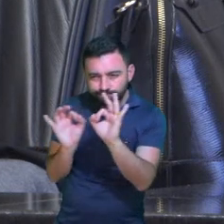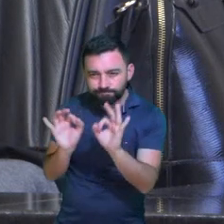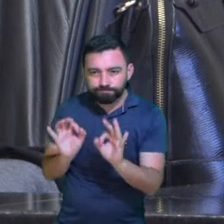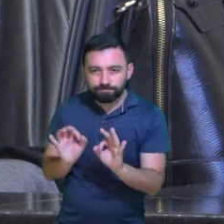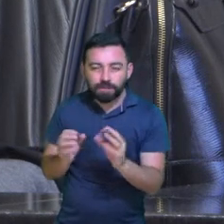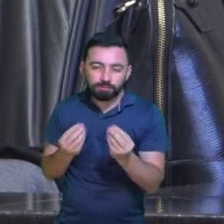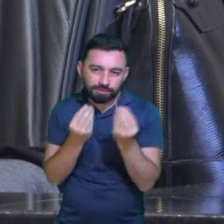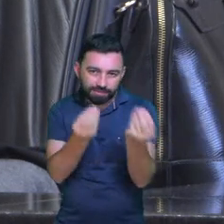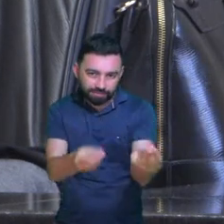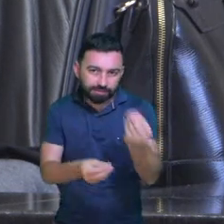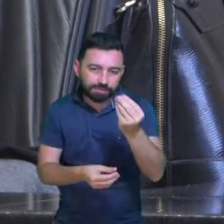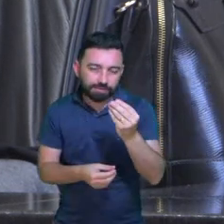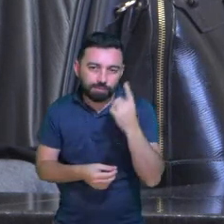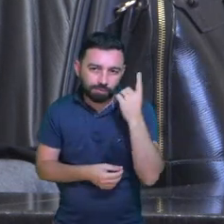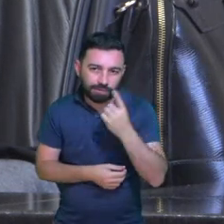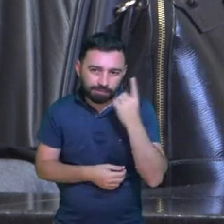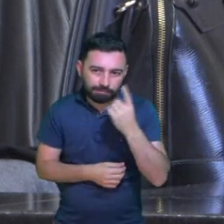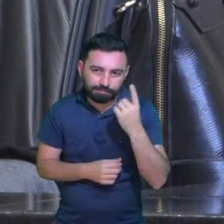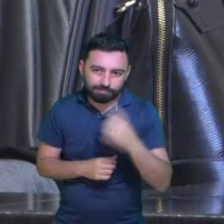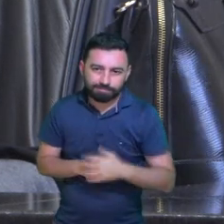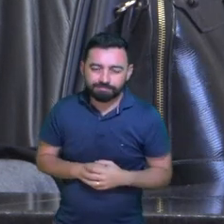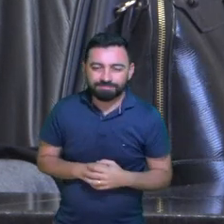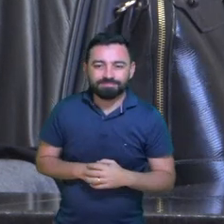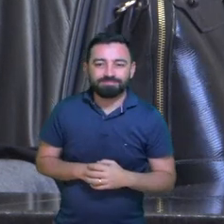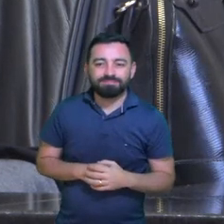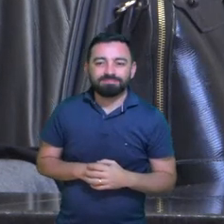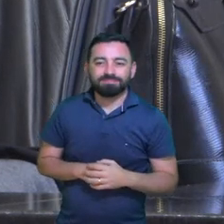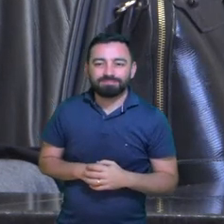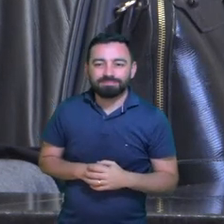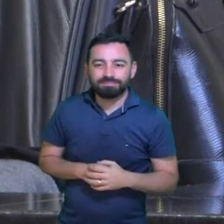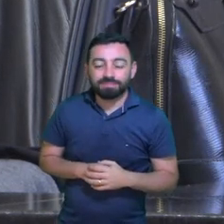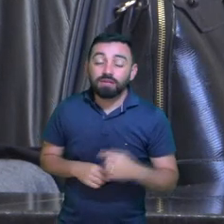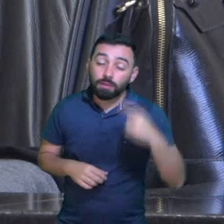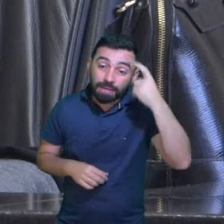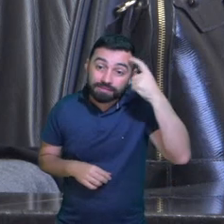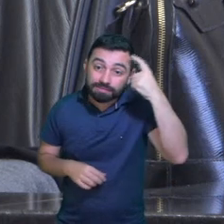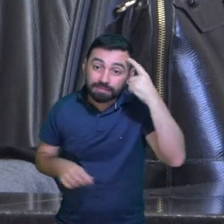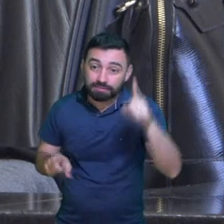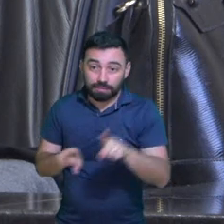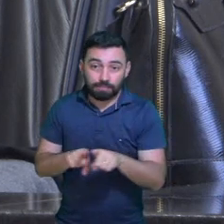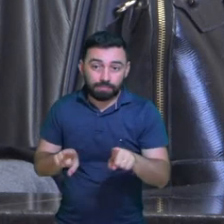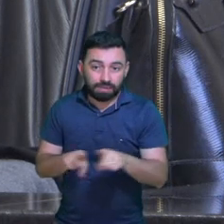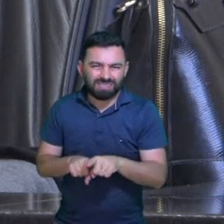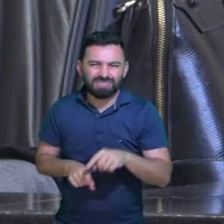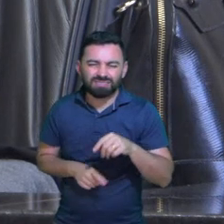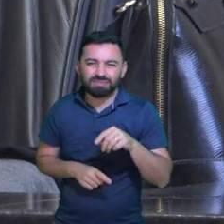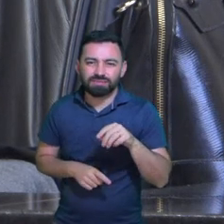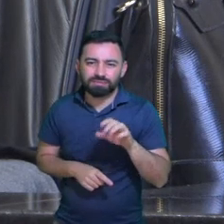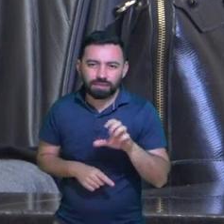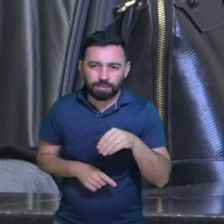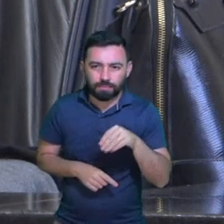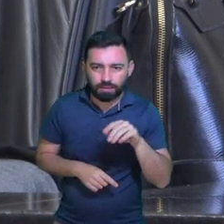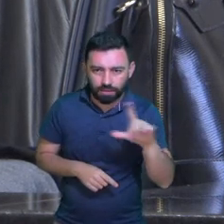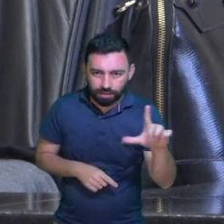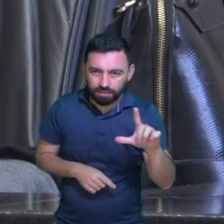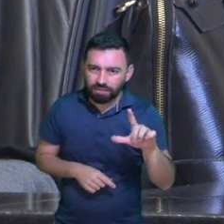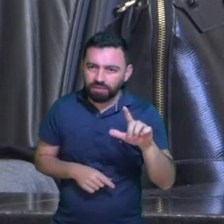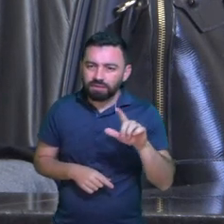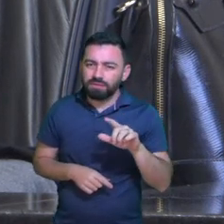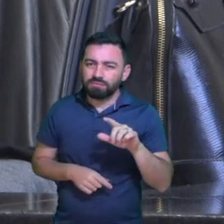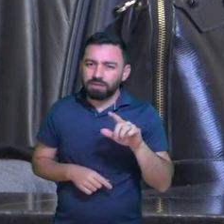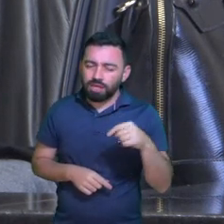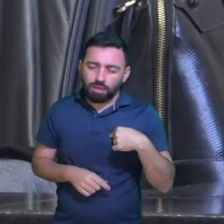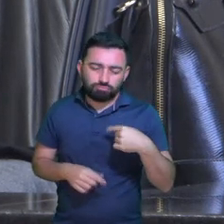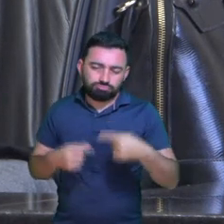deixo com a deputada e depois a gente tá pensando agora lá no CNE eu não vou participar dessa discussão lá dentro mas com certeza eu